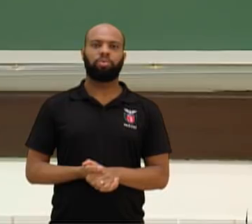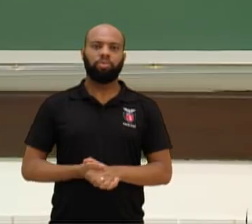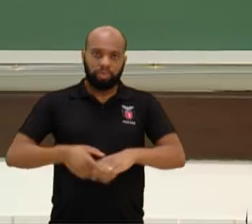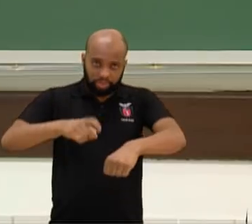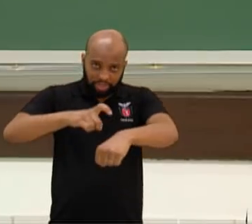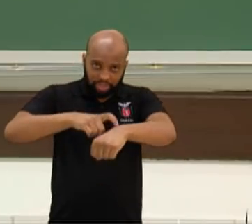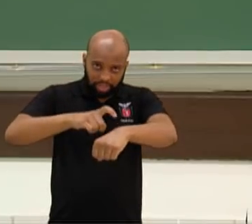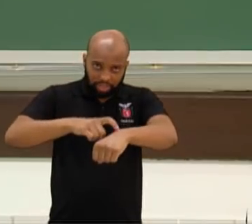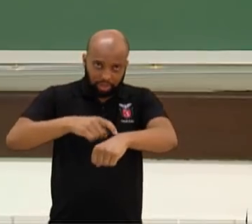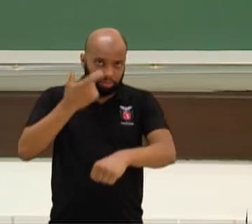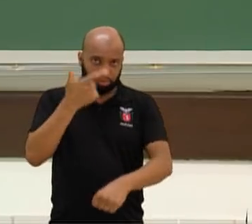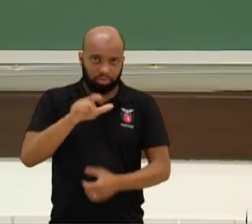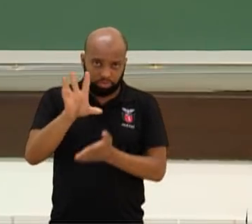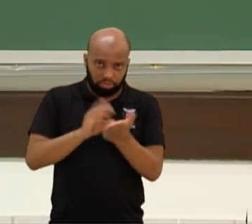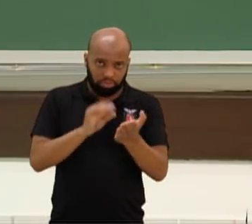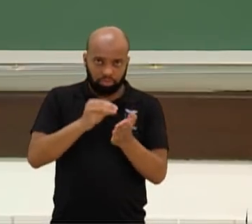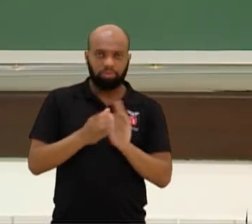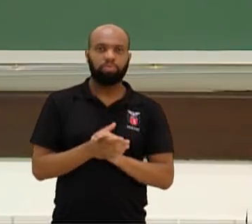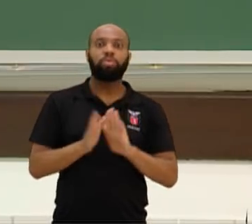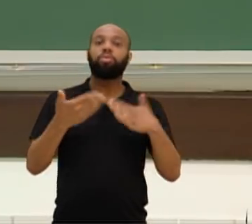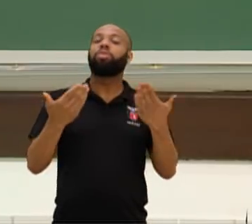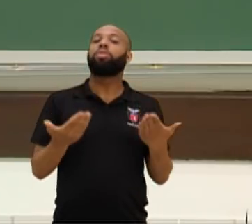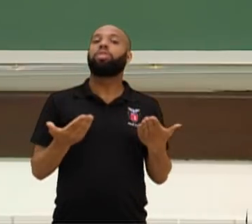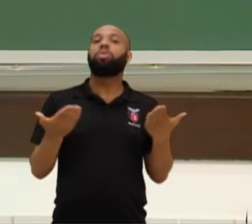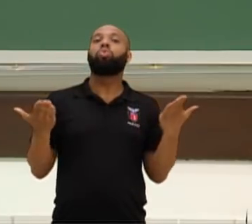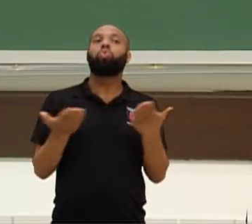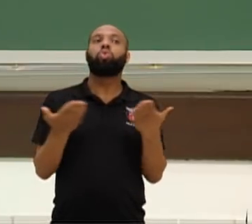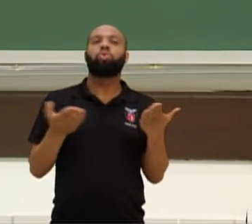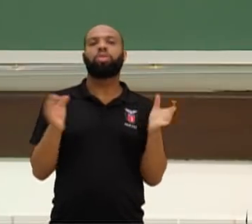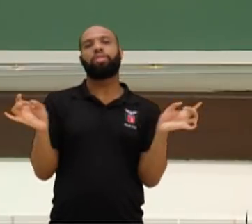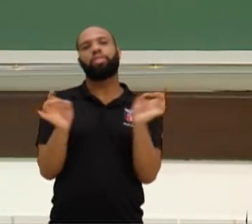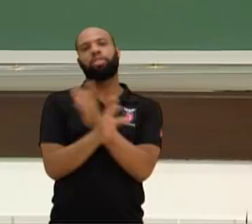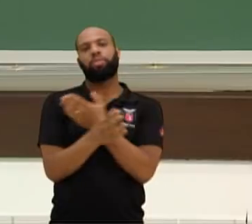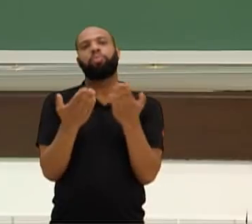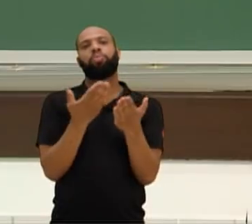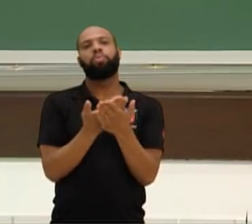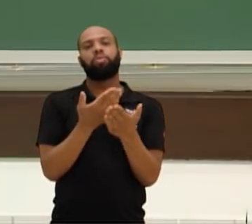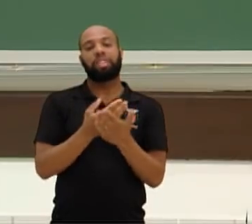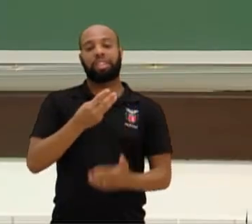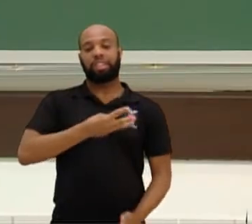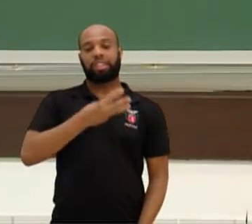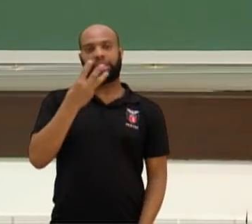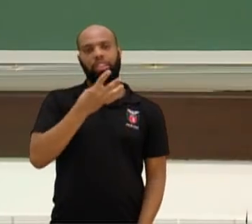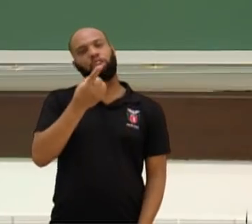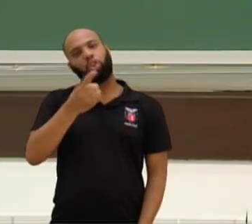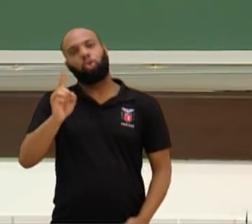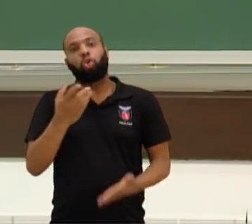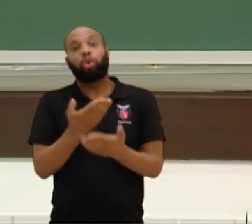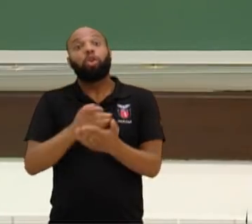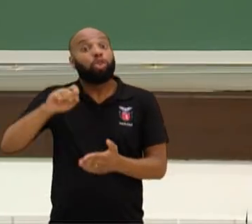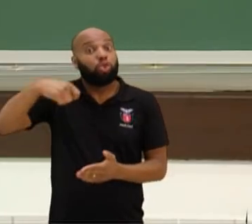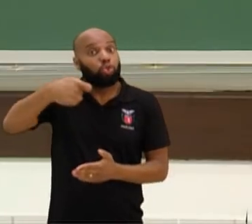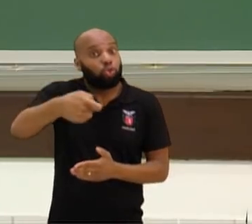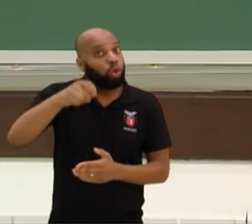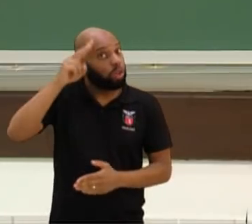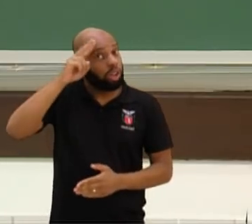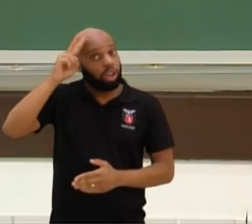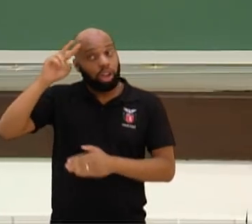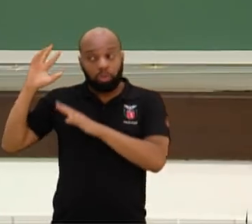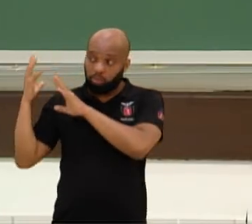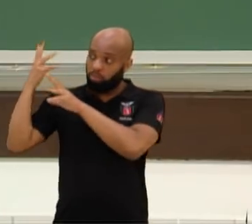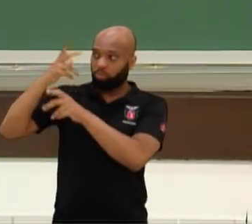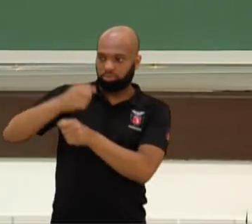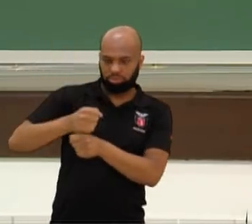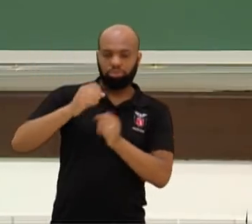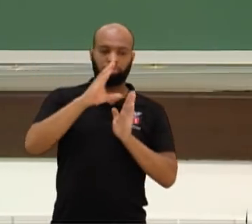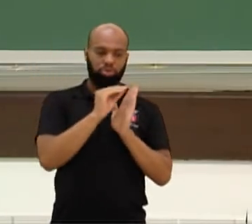Deu um tempinho de copiar? Então, com isso, pessoal, nós encerramos a nossa terceira e última aula de retomada de